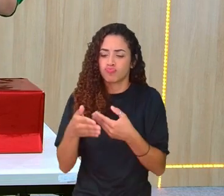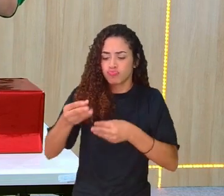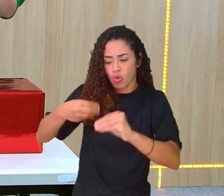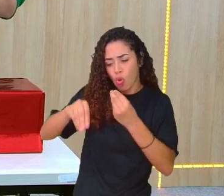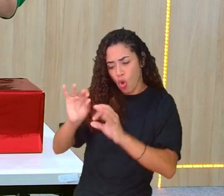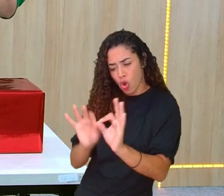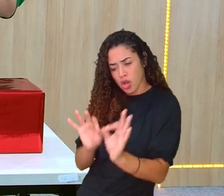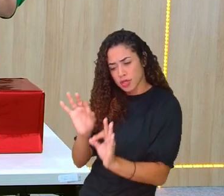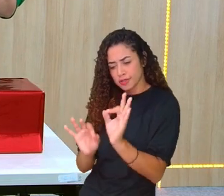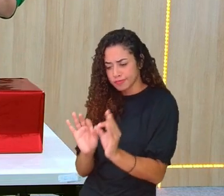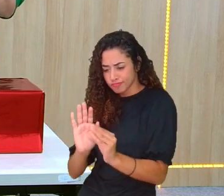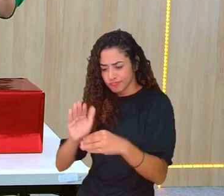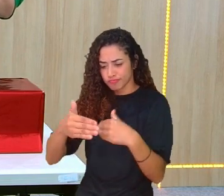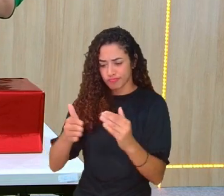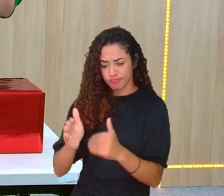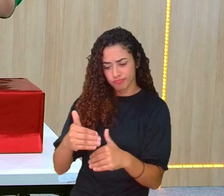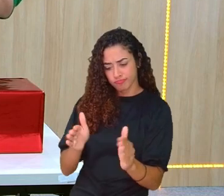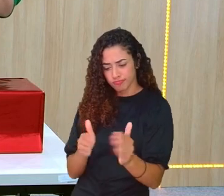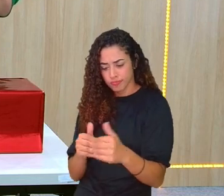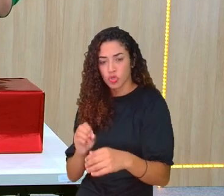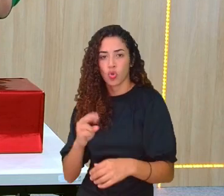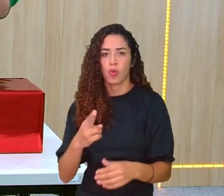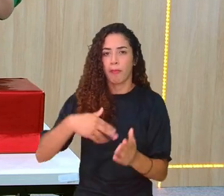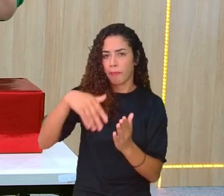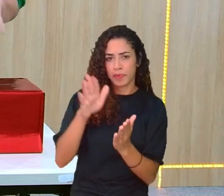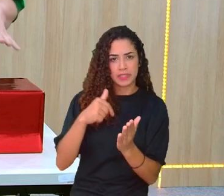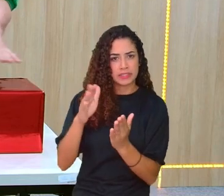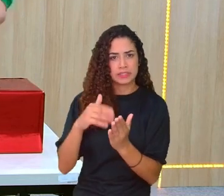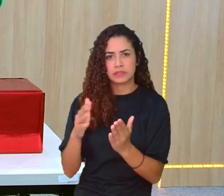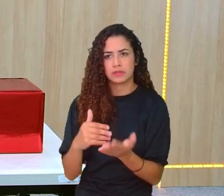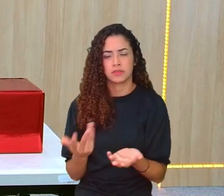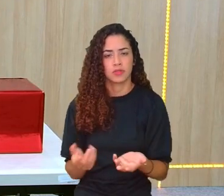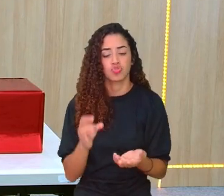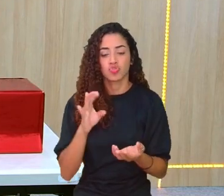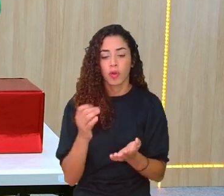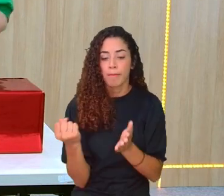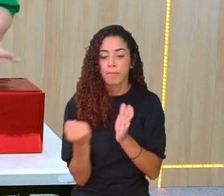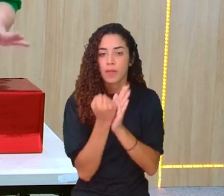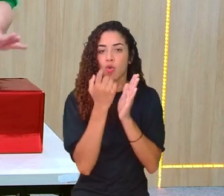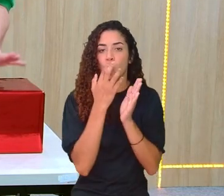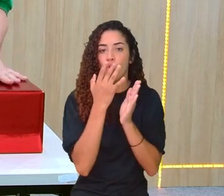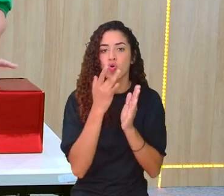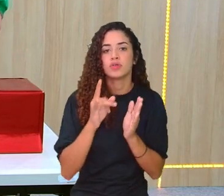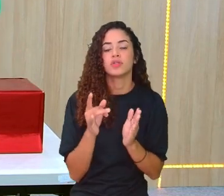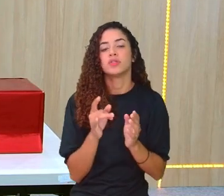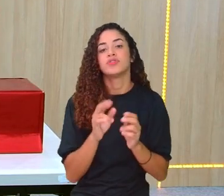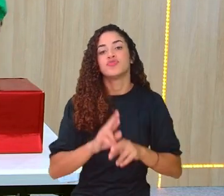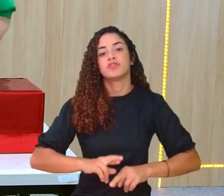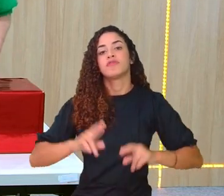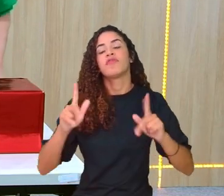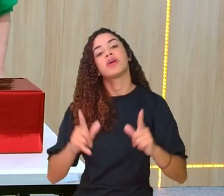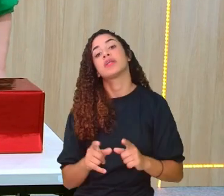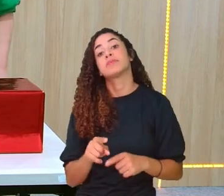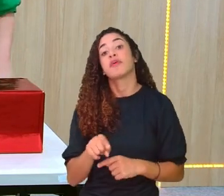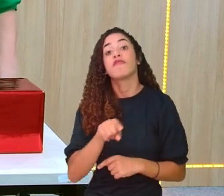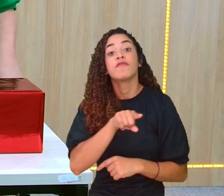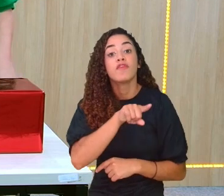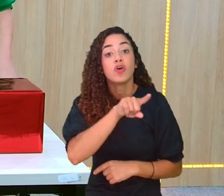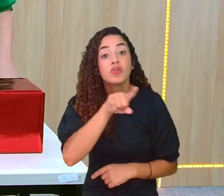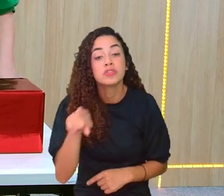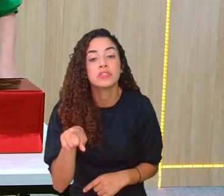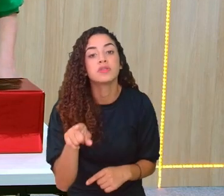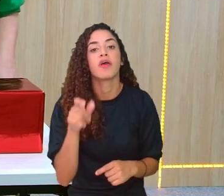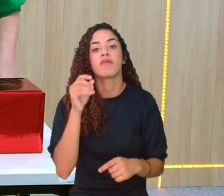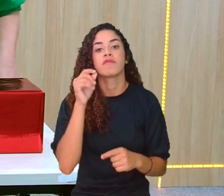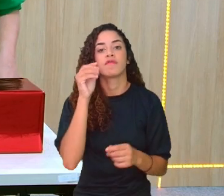coisa, faz uma faixa de uma cor, pinta, bota uma marca das cores diferentes para a gente fazer, para vocês fazerem